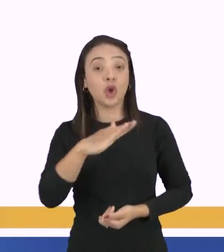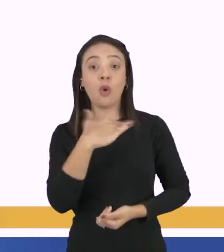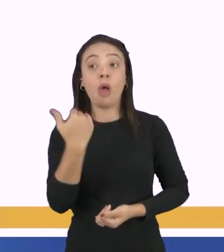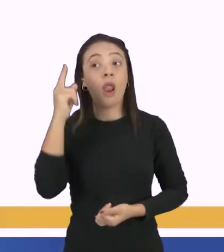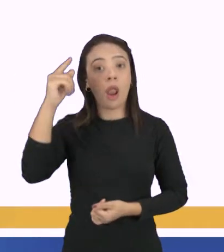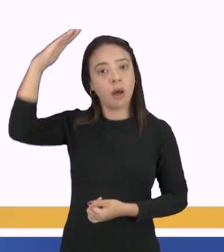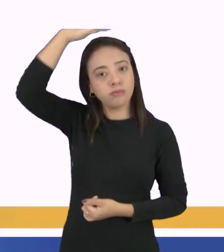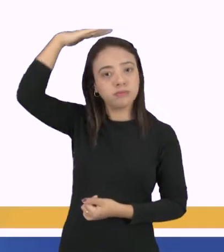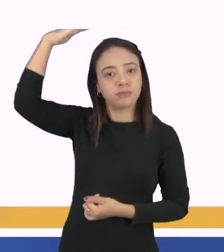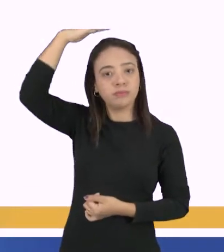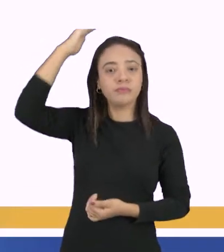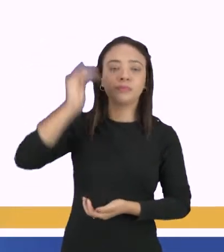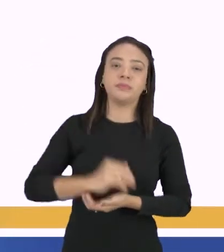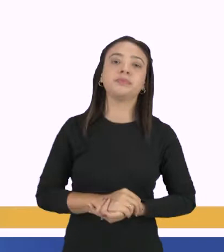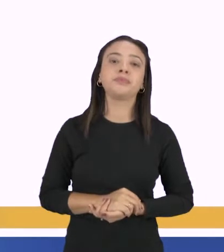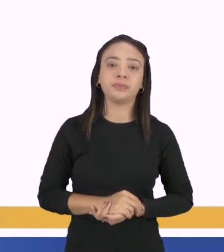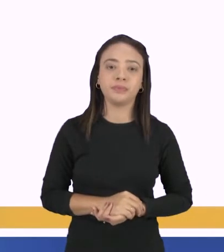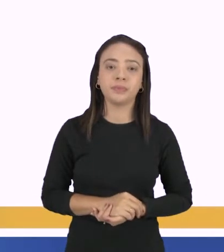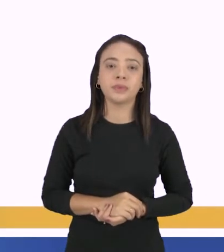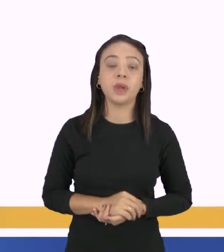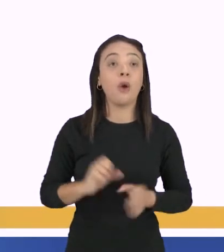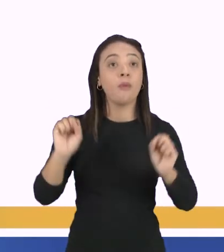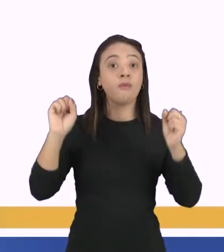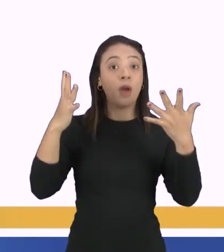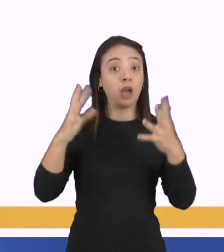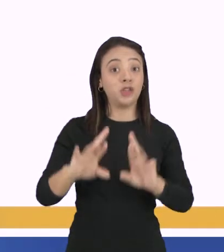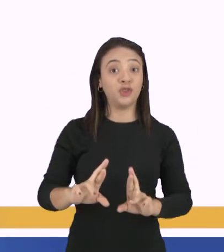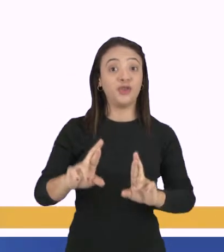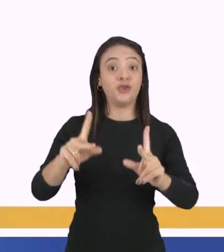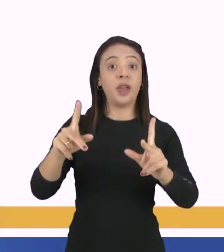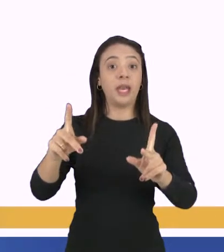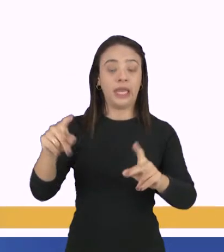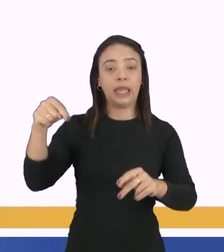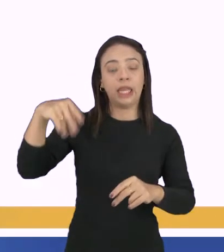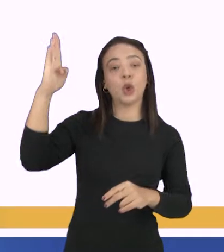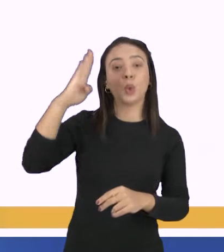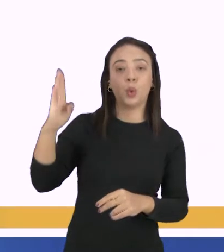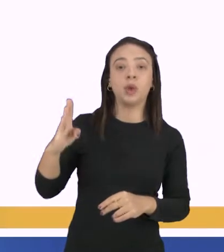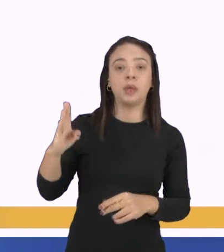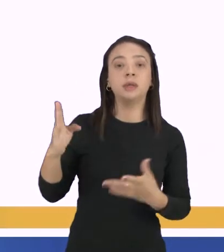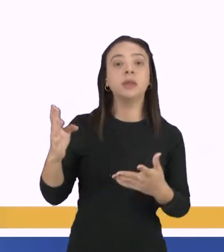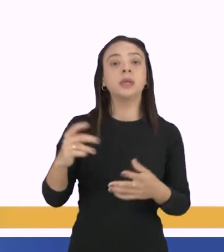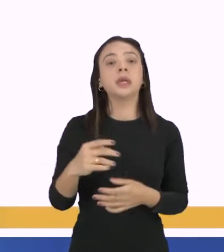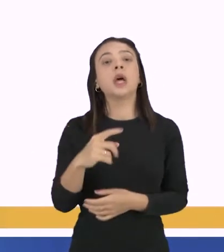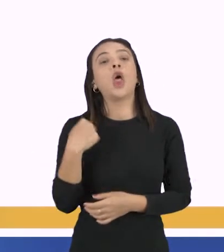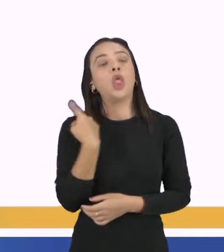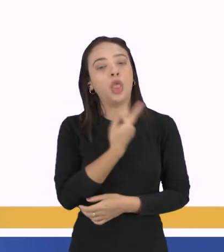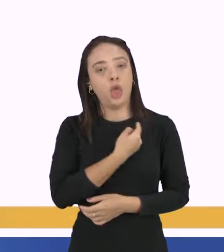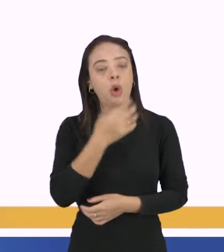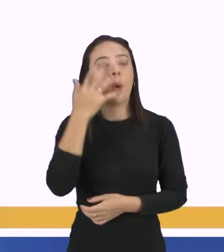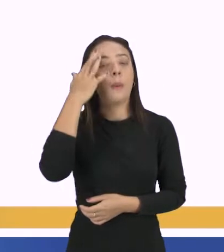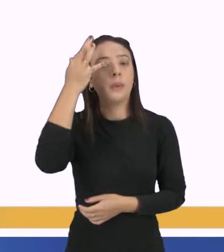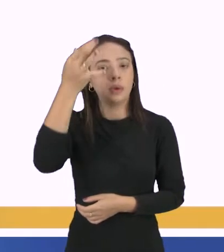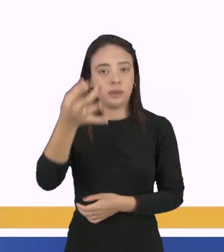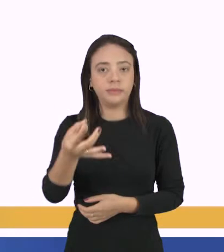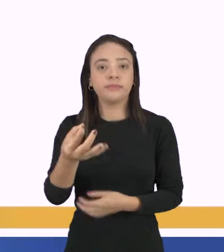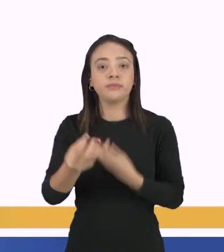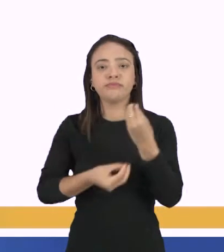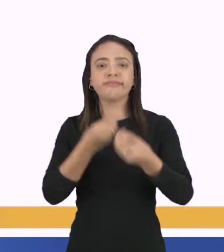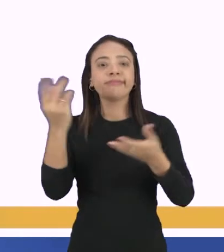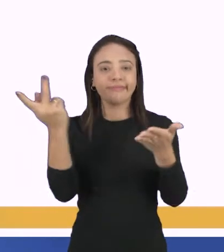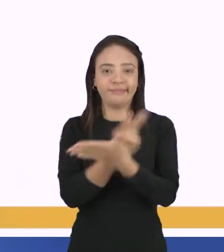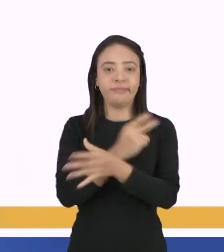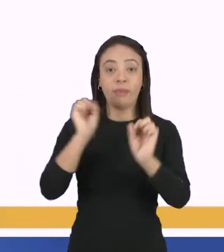no México. É uma celebração diferente um pouco do Brasil, né? E a gente vai entender um pouquinho alguns detalhes sobre essa